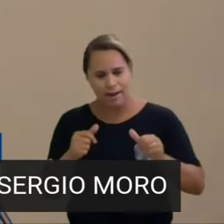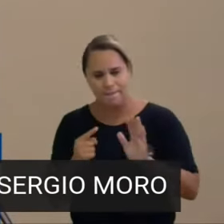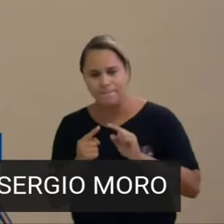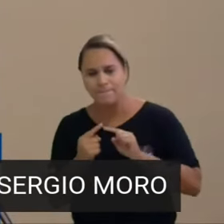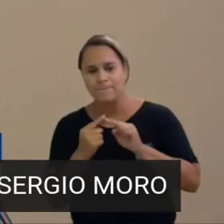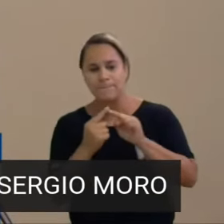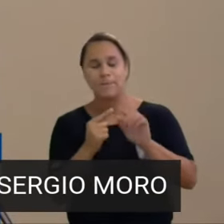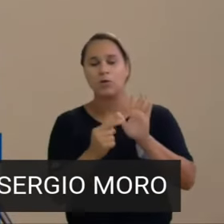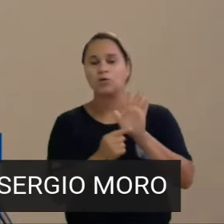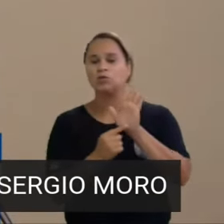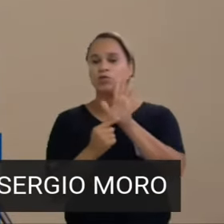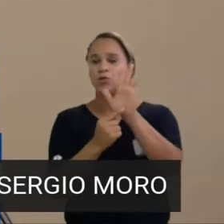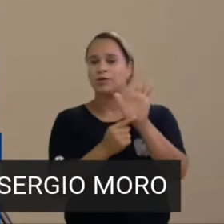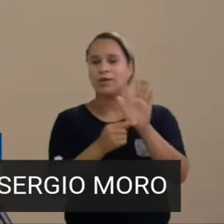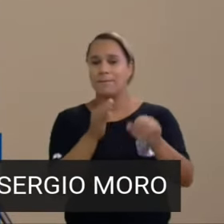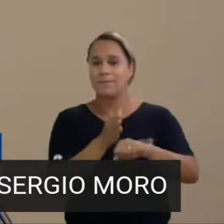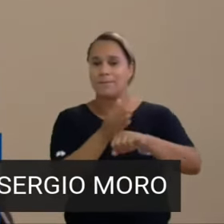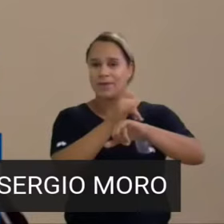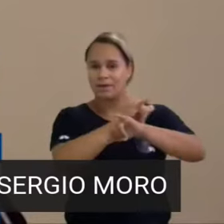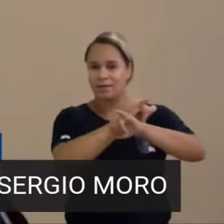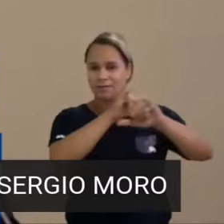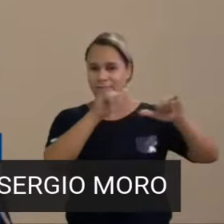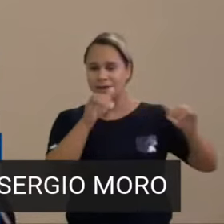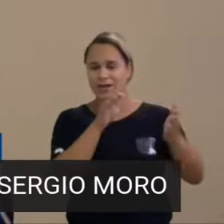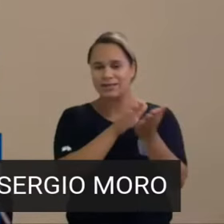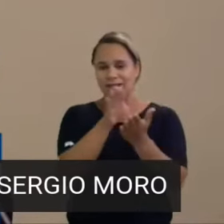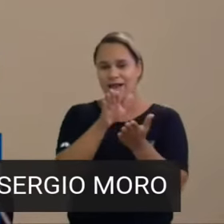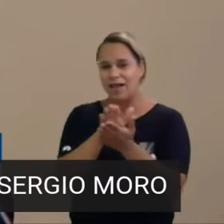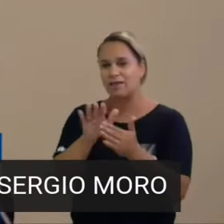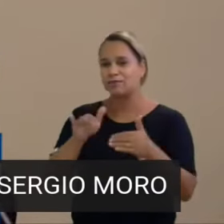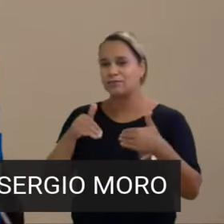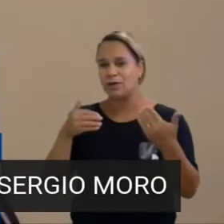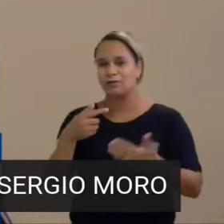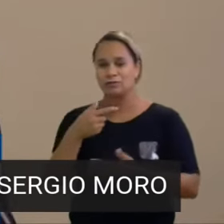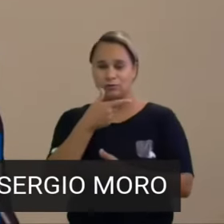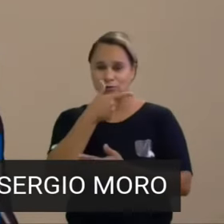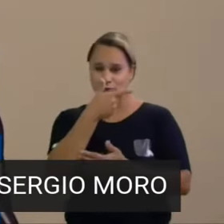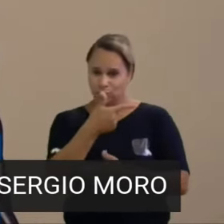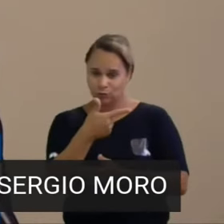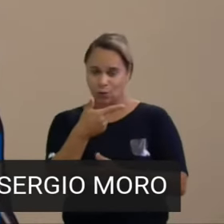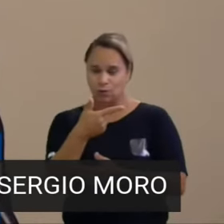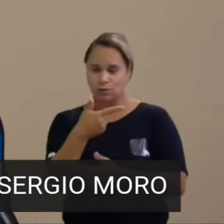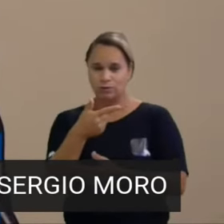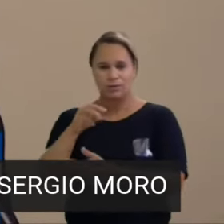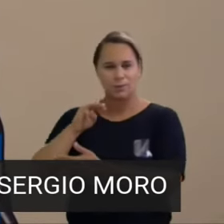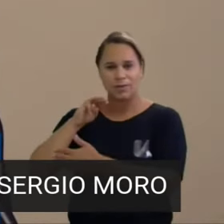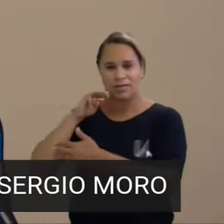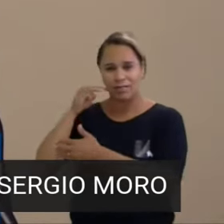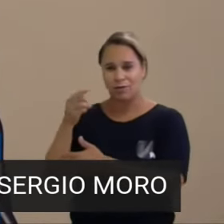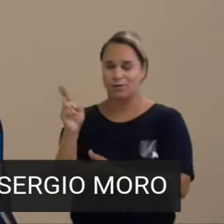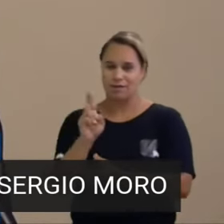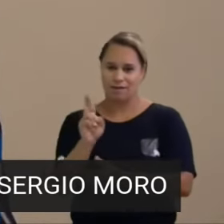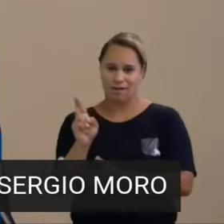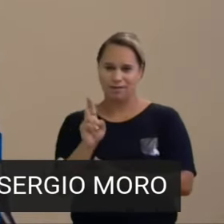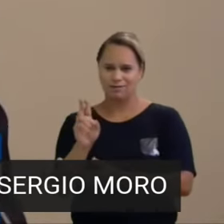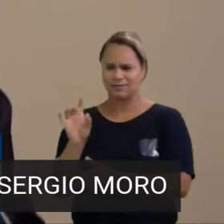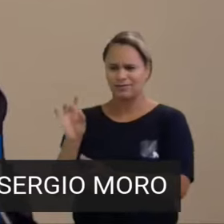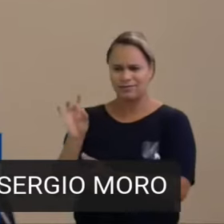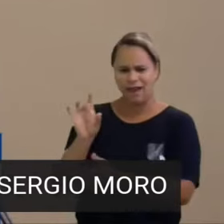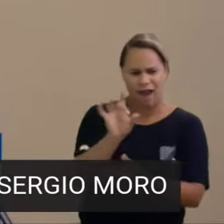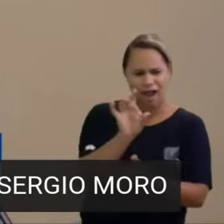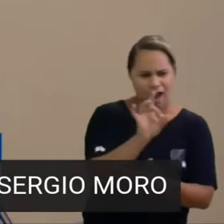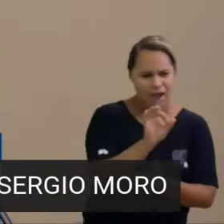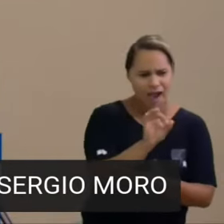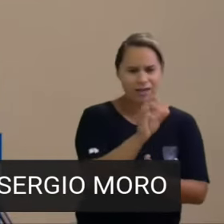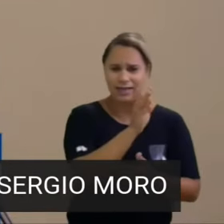pré-campanha de R 2 milhões? Eu fiz aqui uma tabela dizendo quanto cada candidato ao Senado gastou